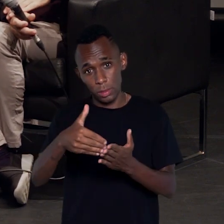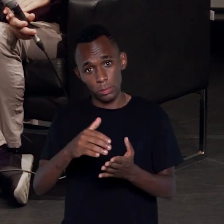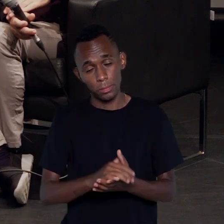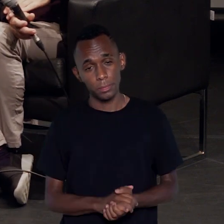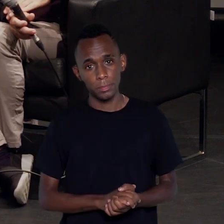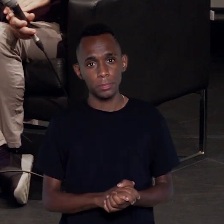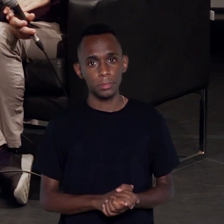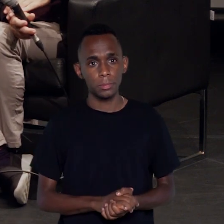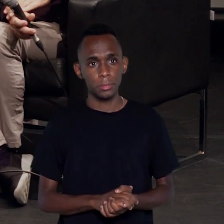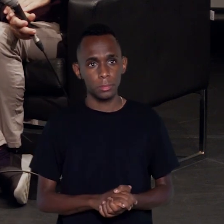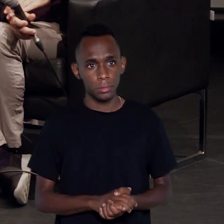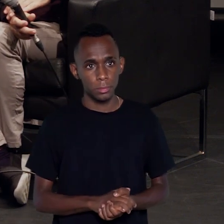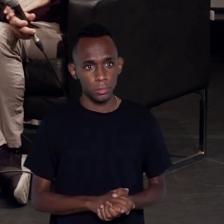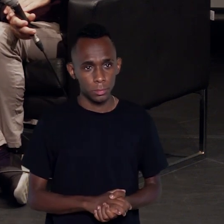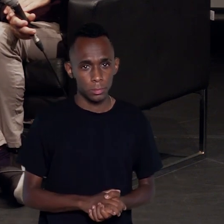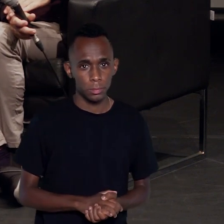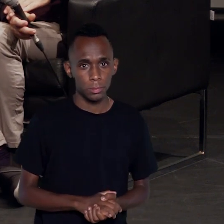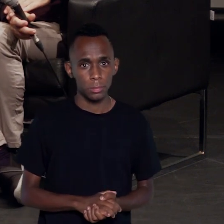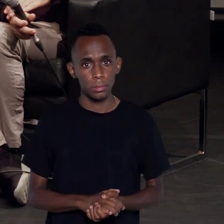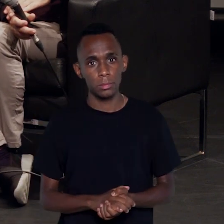gente. Eu tenho que...